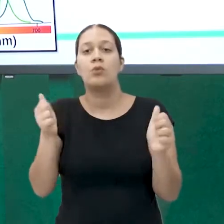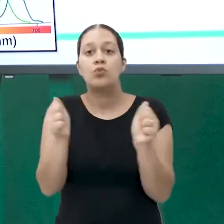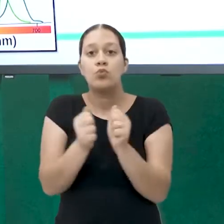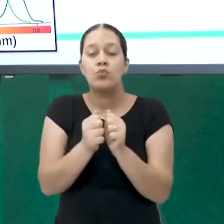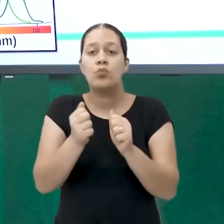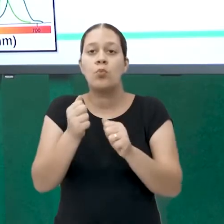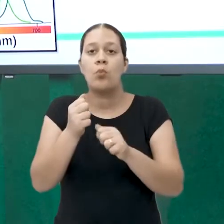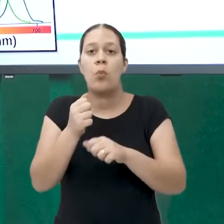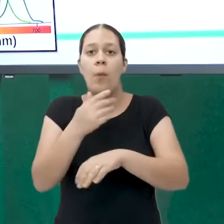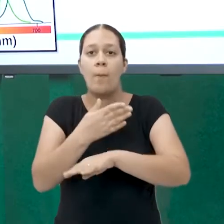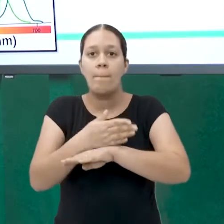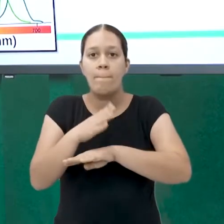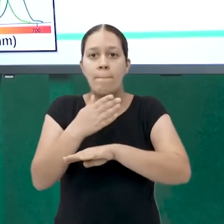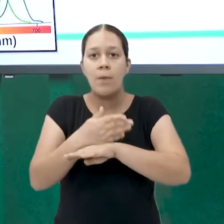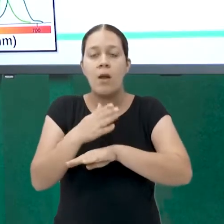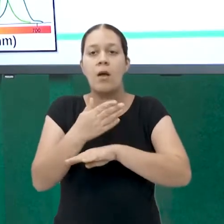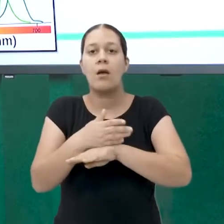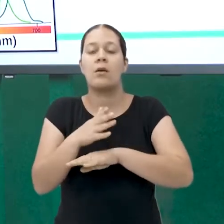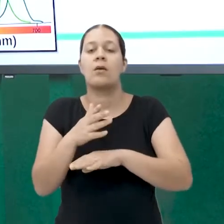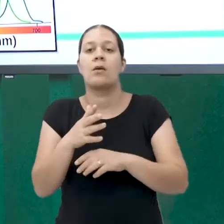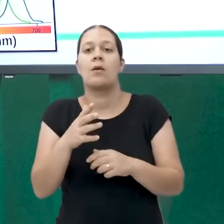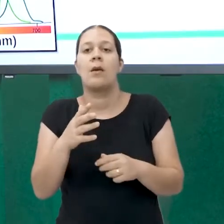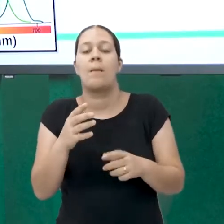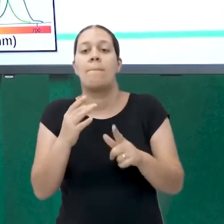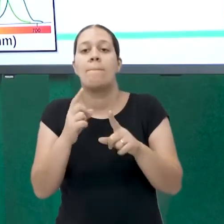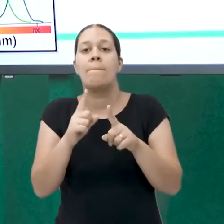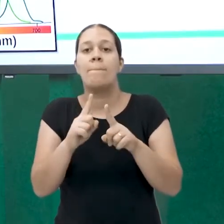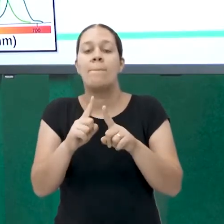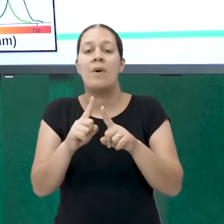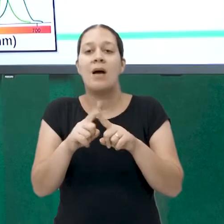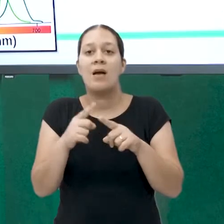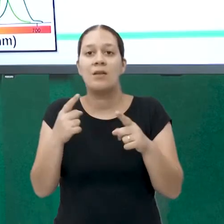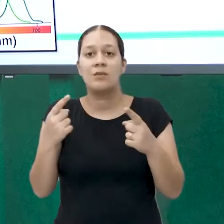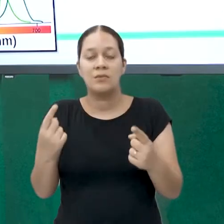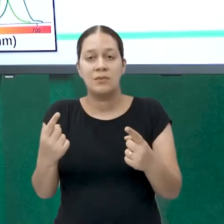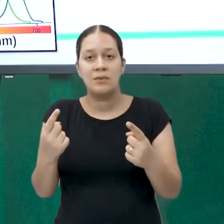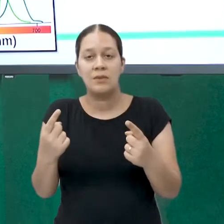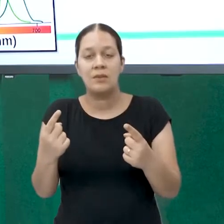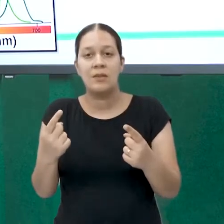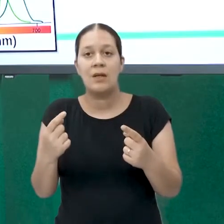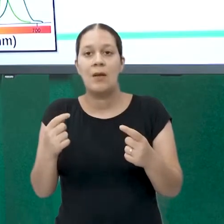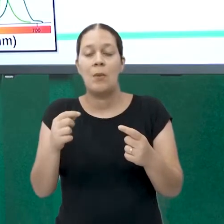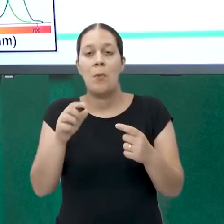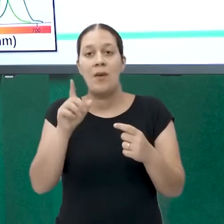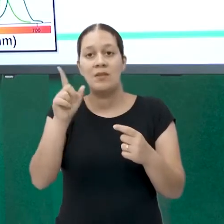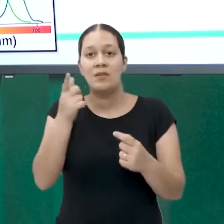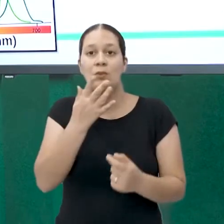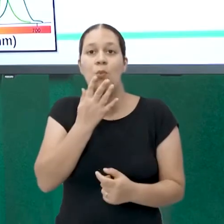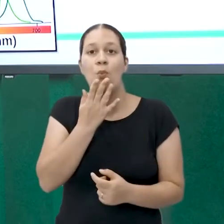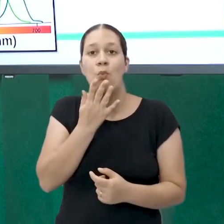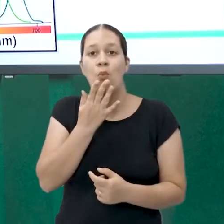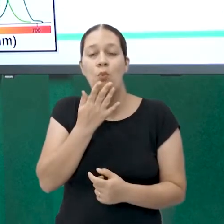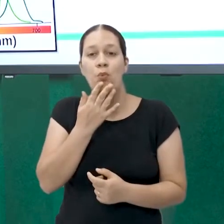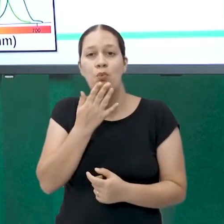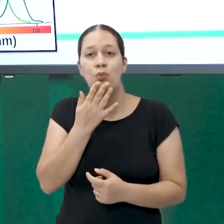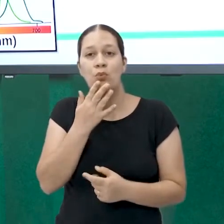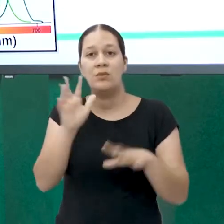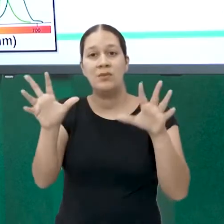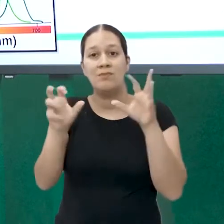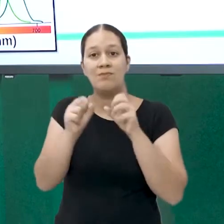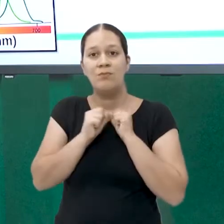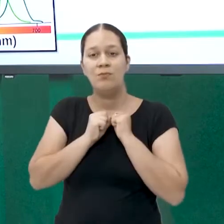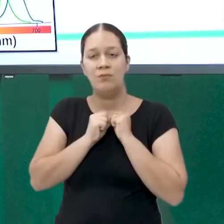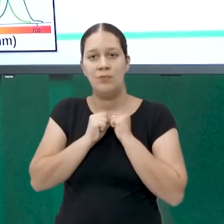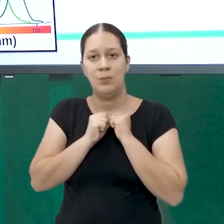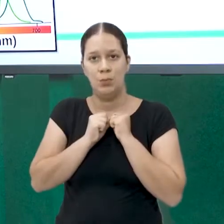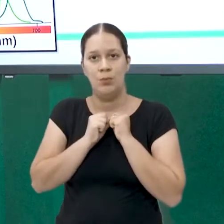feixes estão juntos formando a luz branca. Só que quando bate num determinado local, tá? Esses feixes, eles